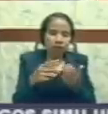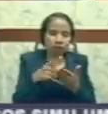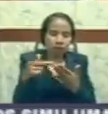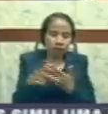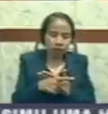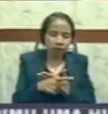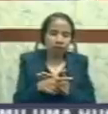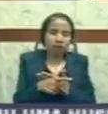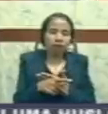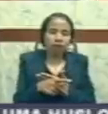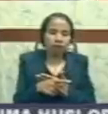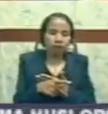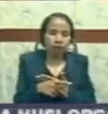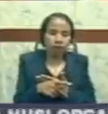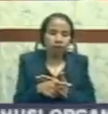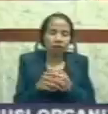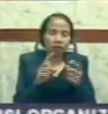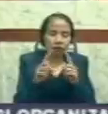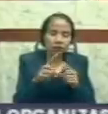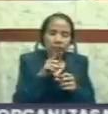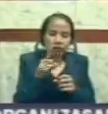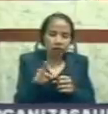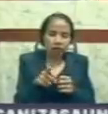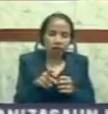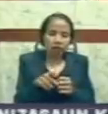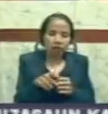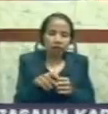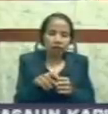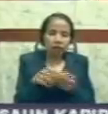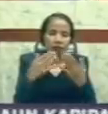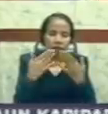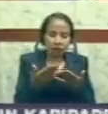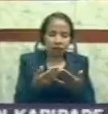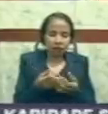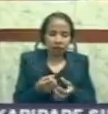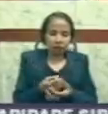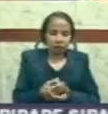programa ia por órgão, e Renová explica a loção, né? Até tem na. Obrigado.